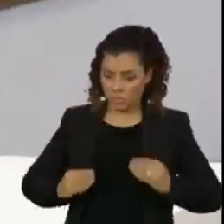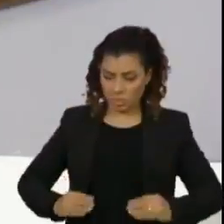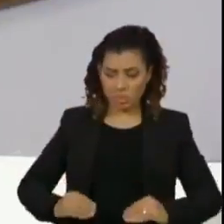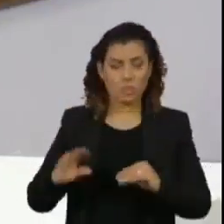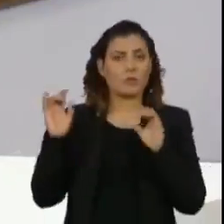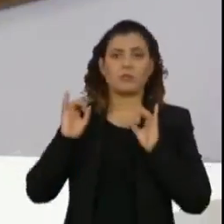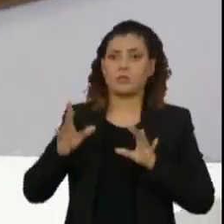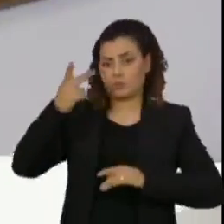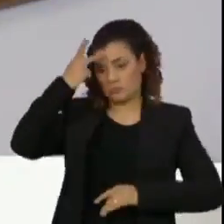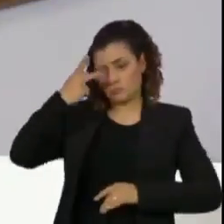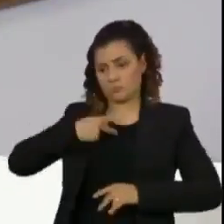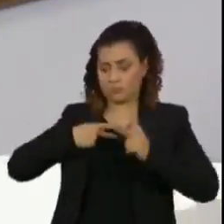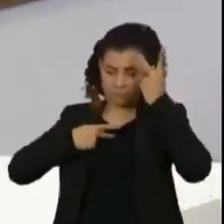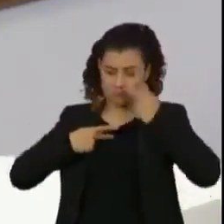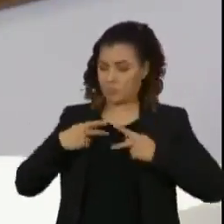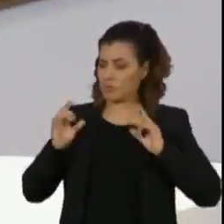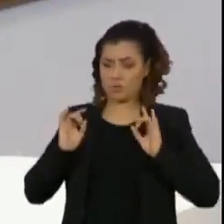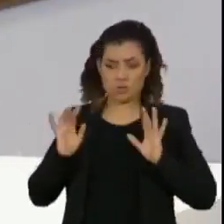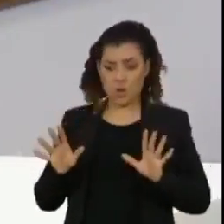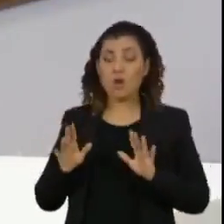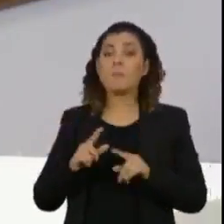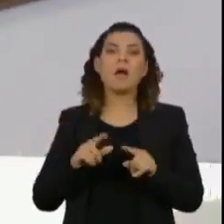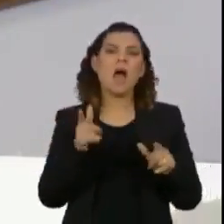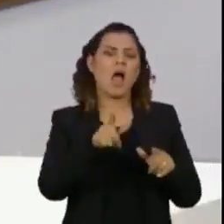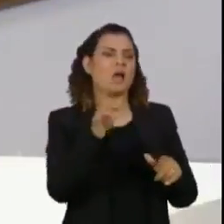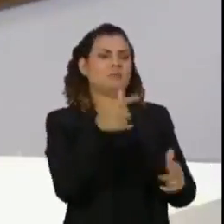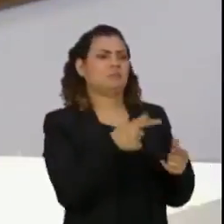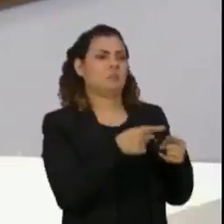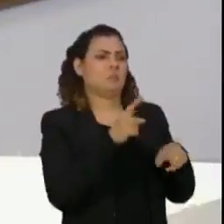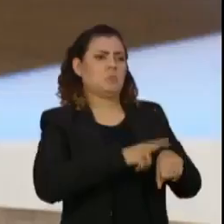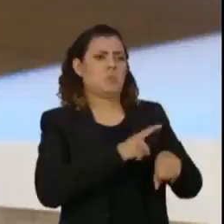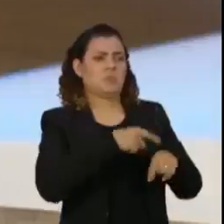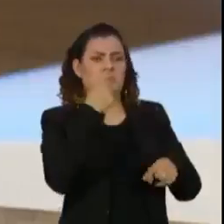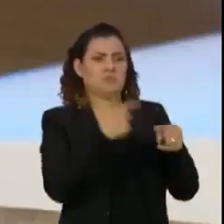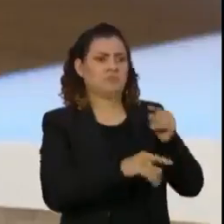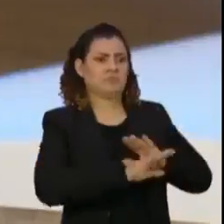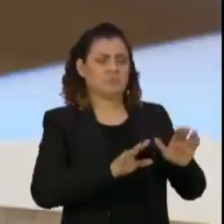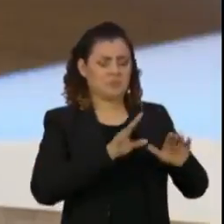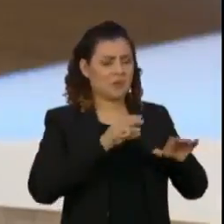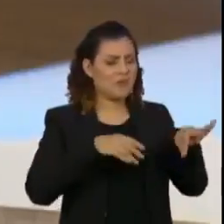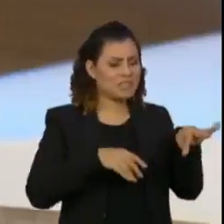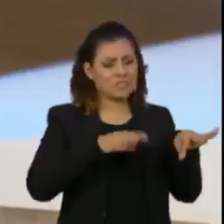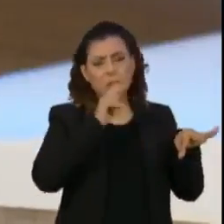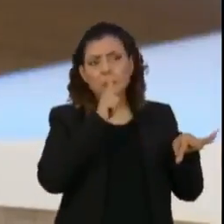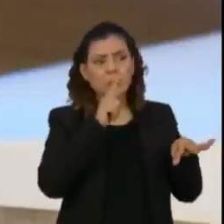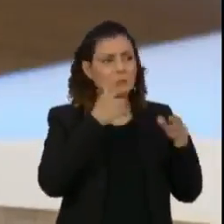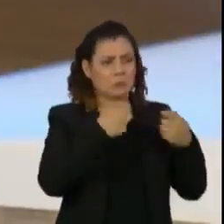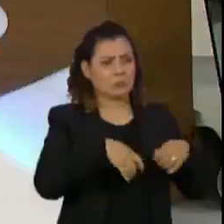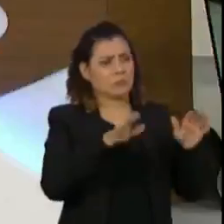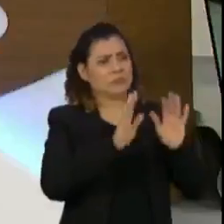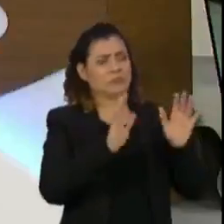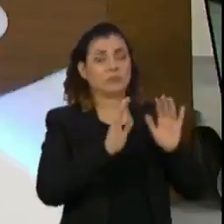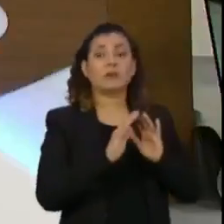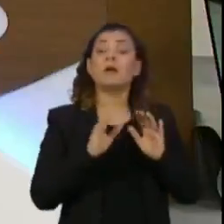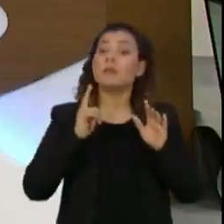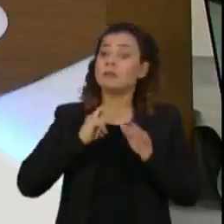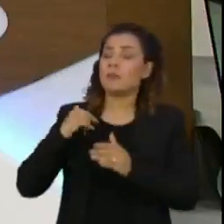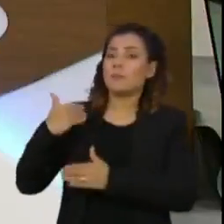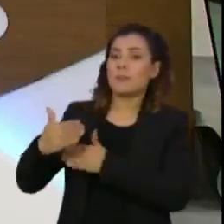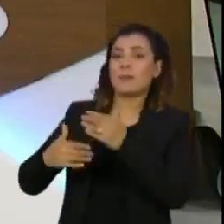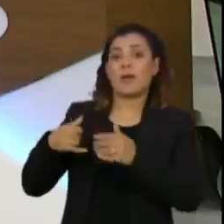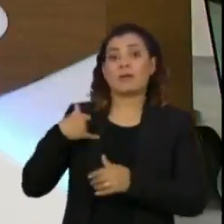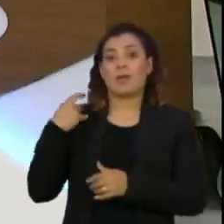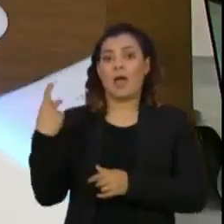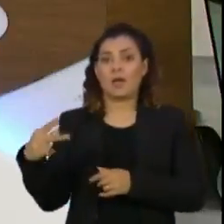partes íntimas delas, por exemplo. E existem pessoas que acham que não é hora de falar isso, de falar de parte íntima de criança. Tem essa progressão do que falar para